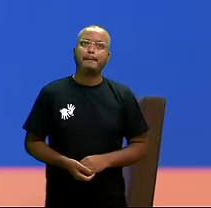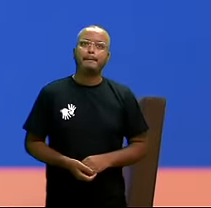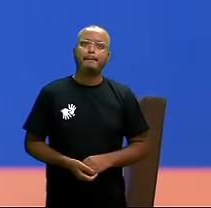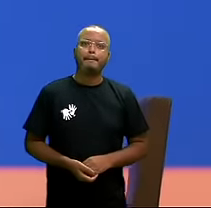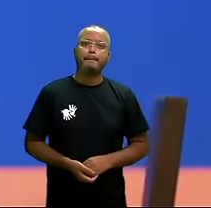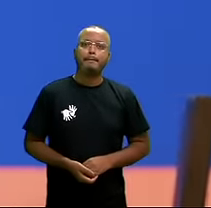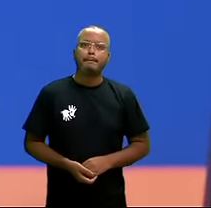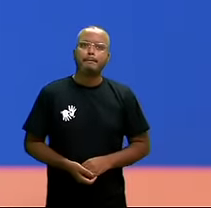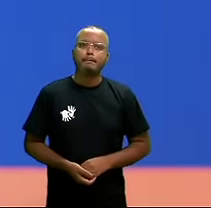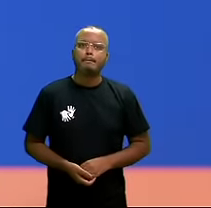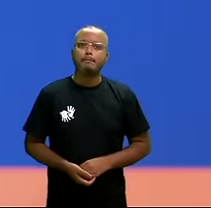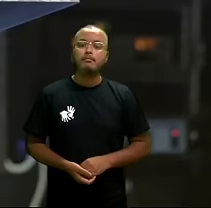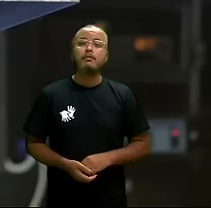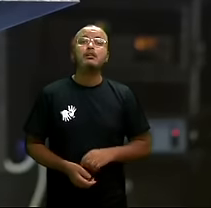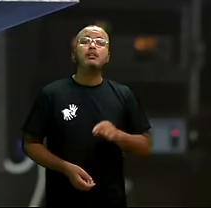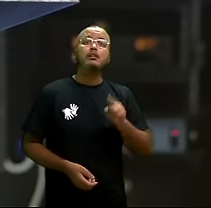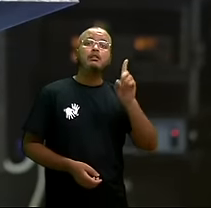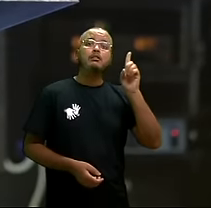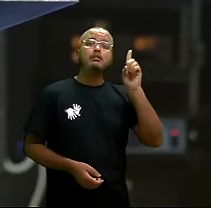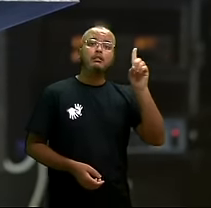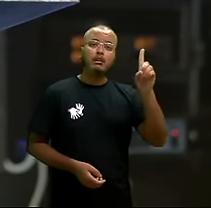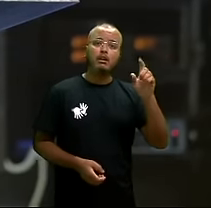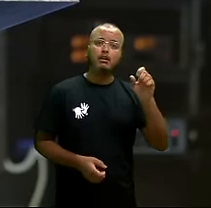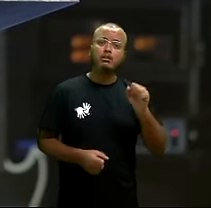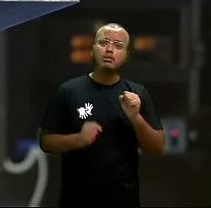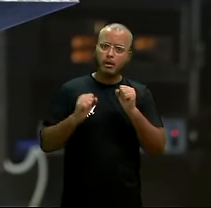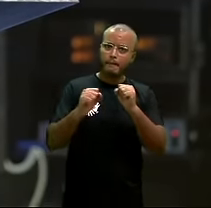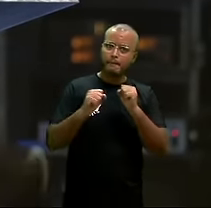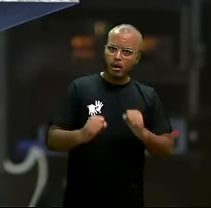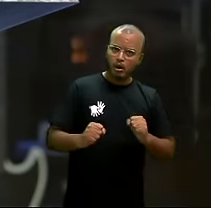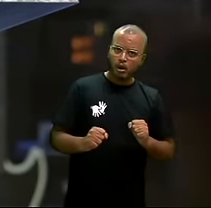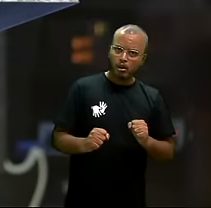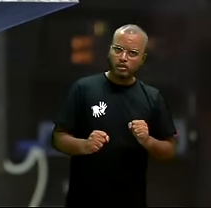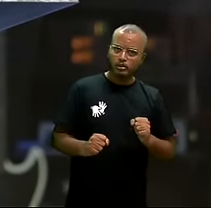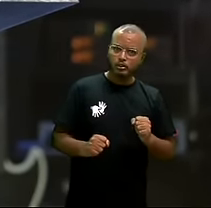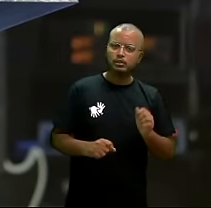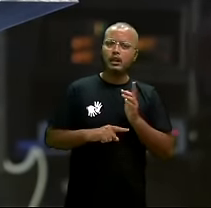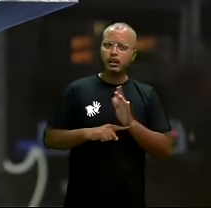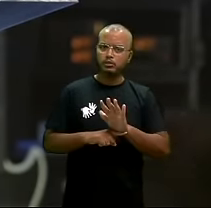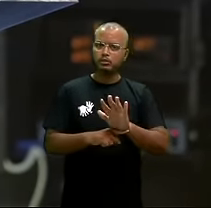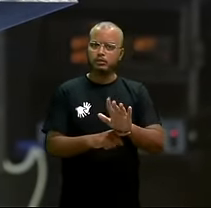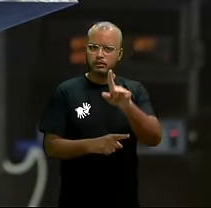Será que Deus pode contar com alguém hoje aqui ou só comigo? Tem mais alguém aqui?